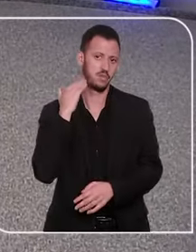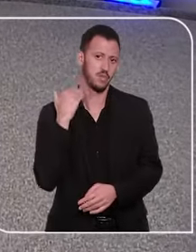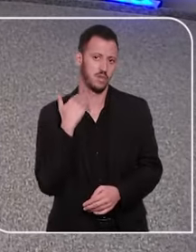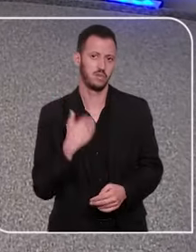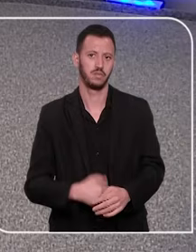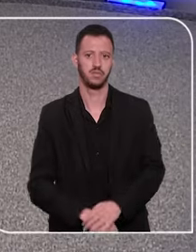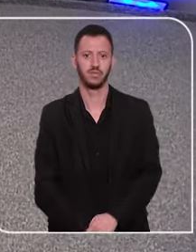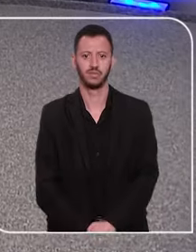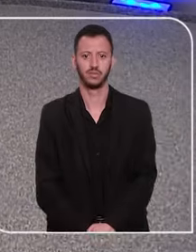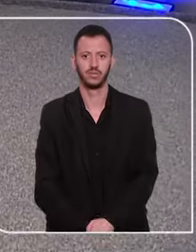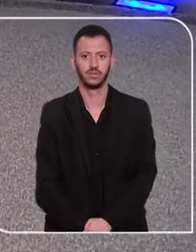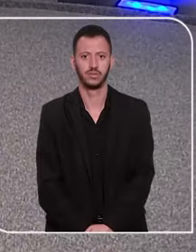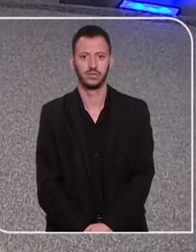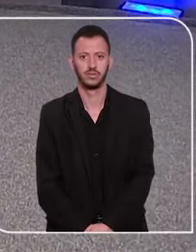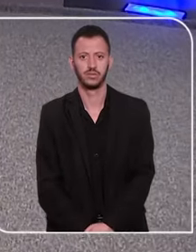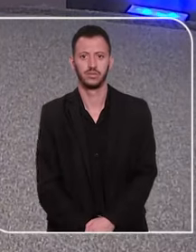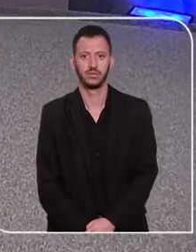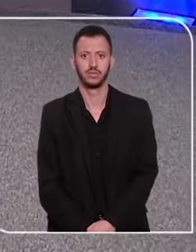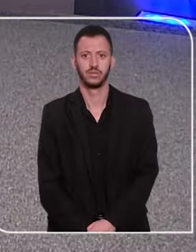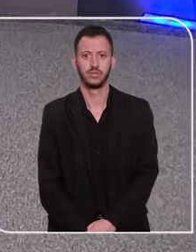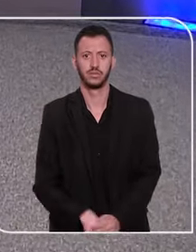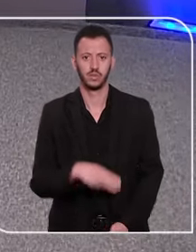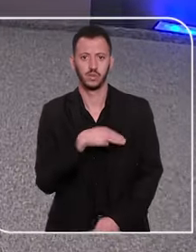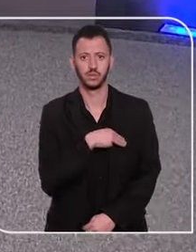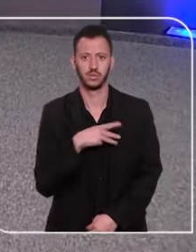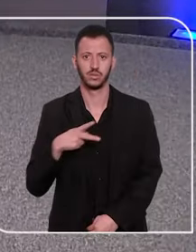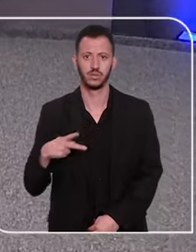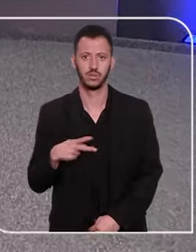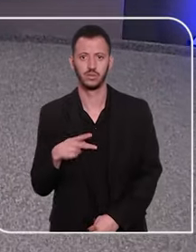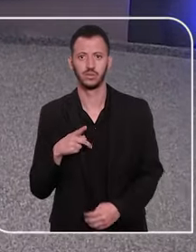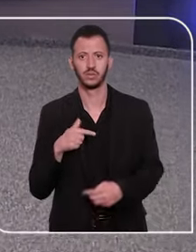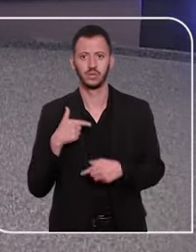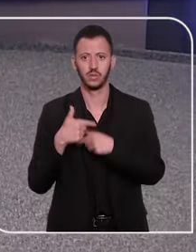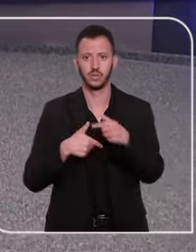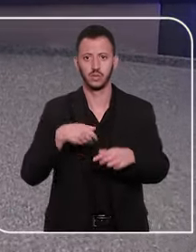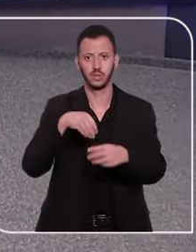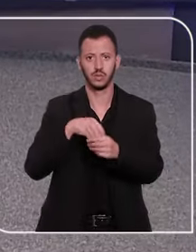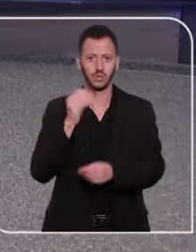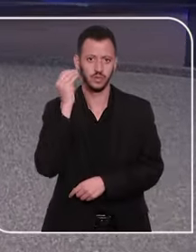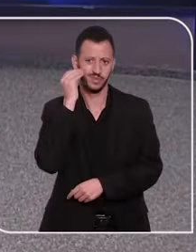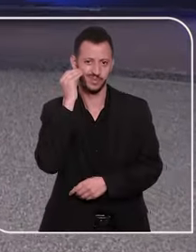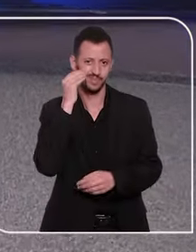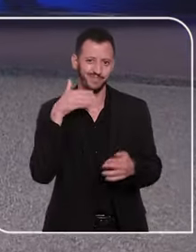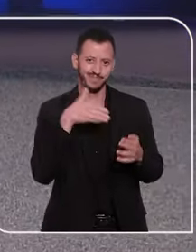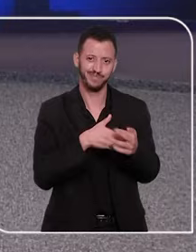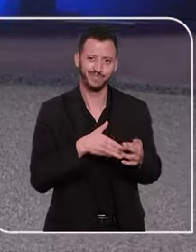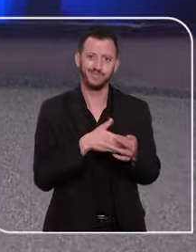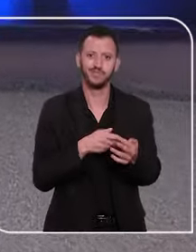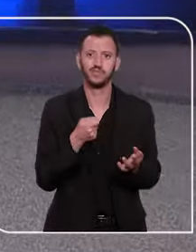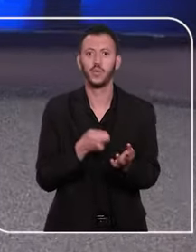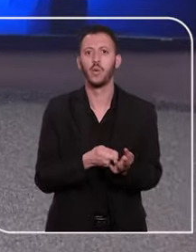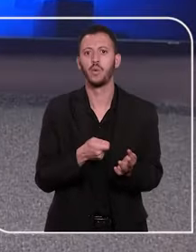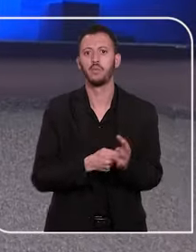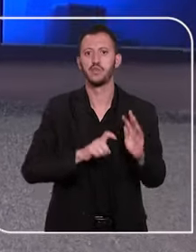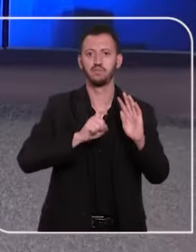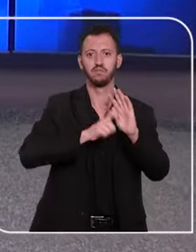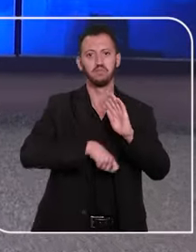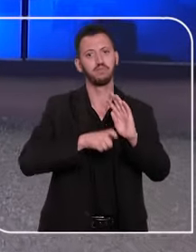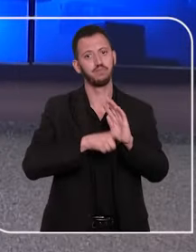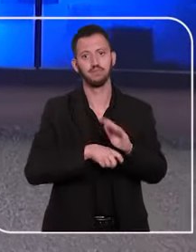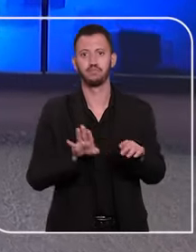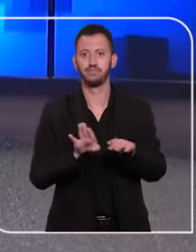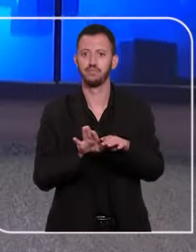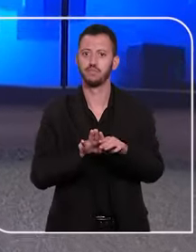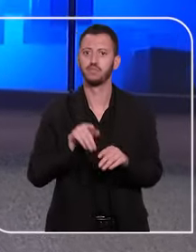filas dos bancos Ministério Público não pode ajuizar ação para tentar impedir a cobrança de